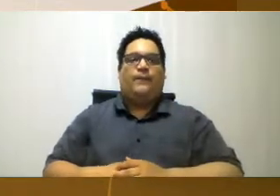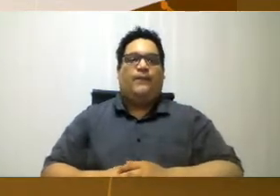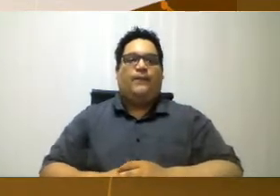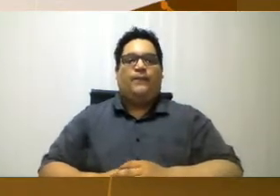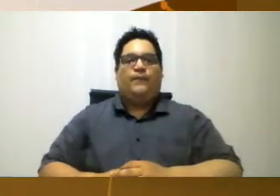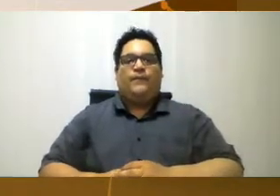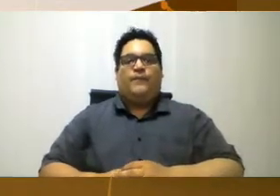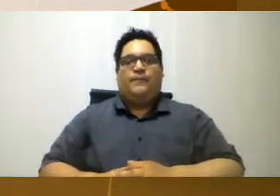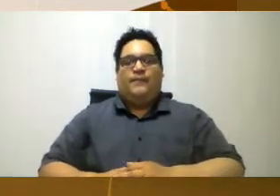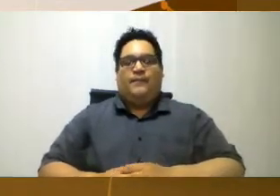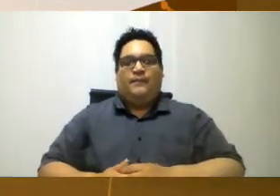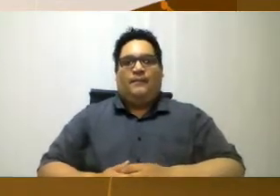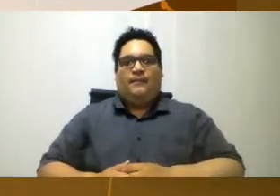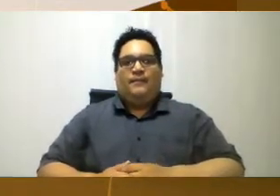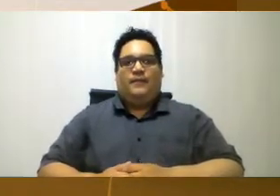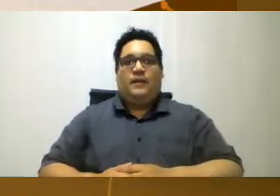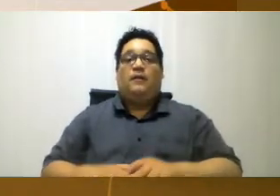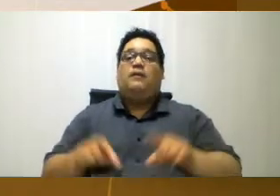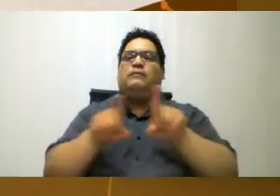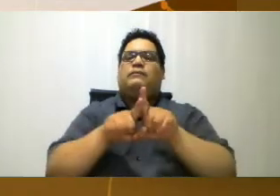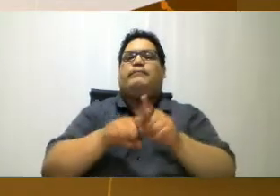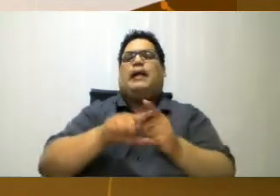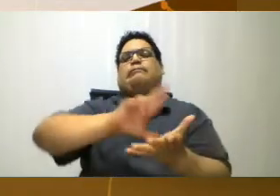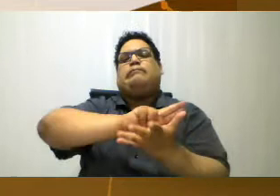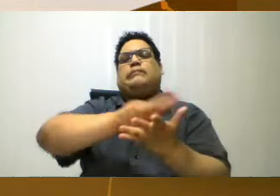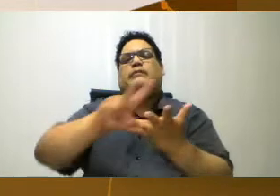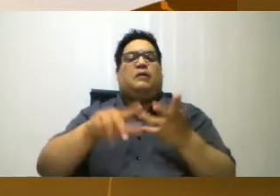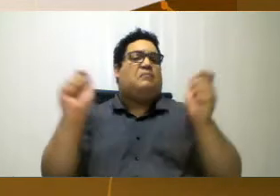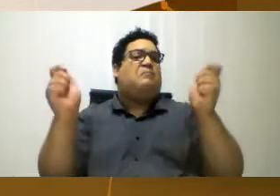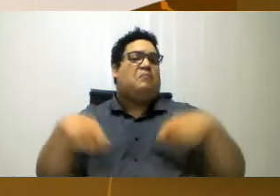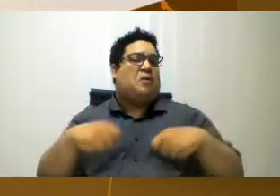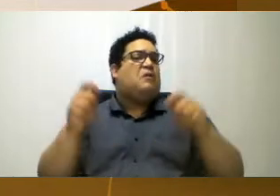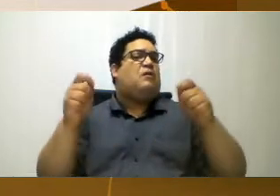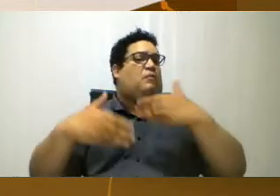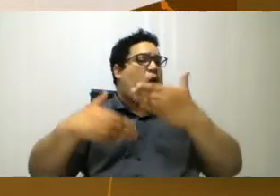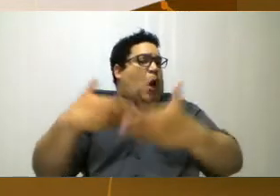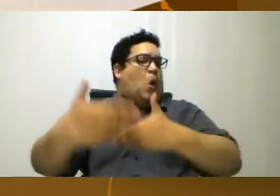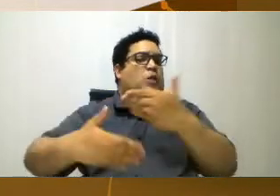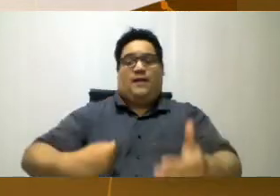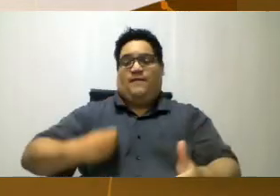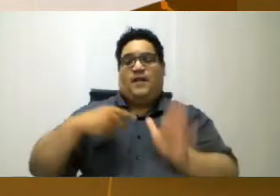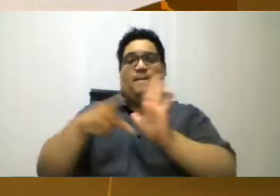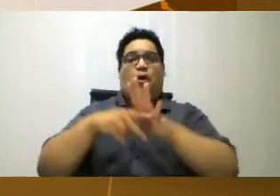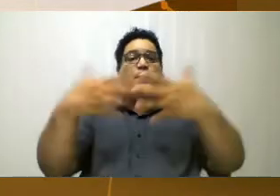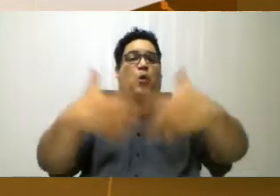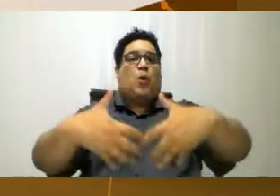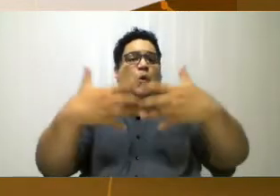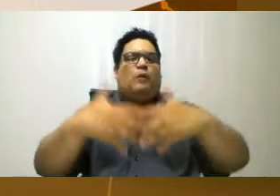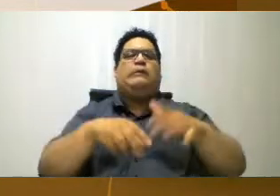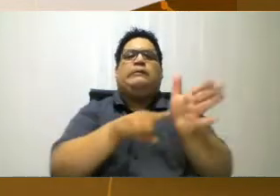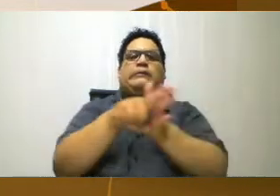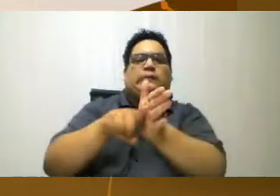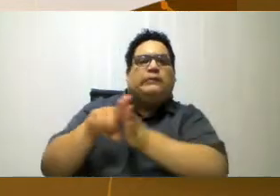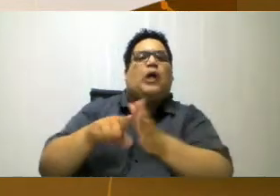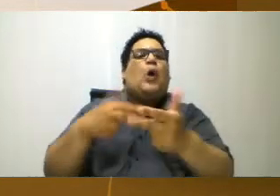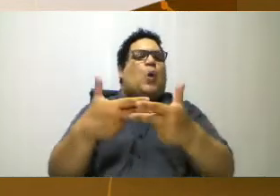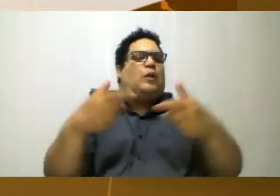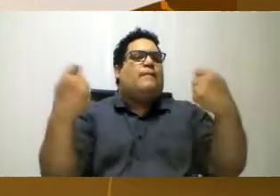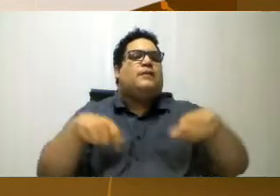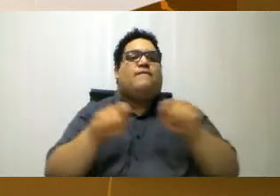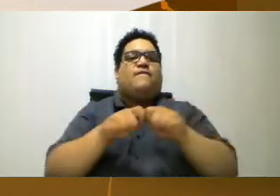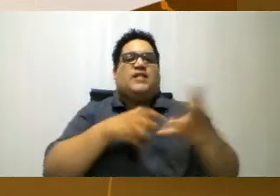uma série de possibilidades aí que você tem ao longo da vida do equipamento, através de inspeções que você precisa fazer dentro do